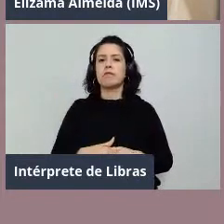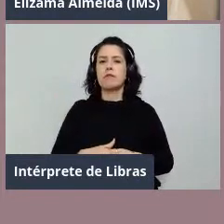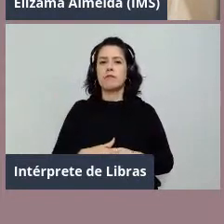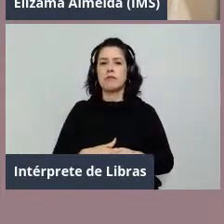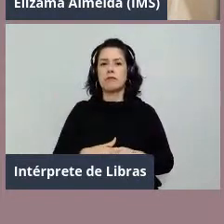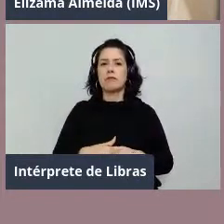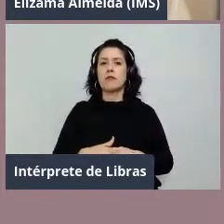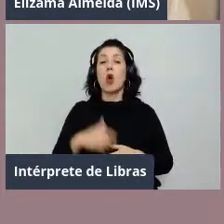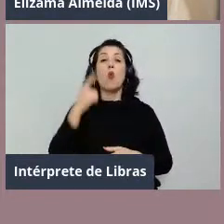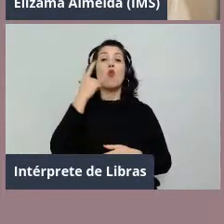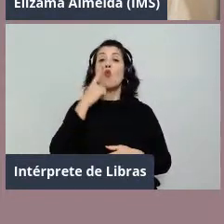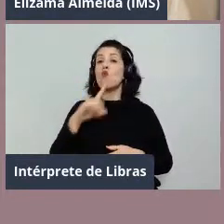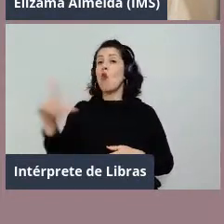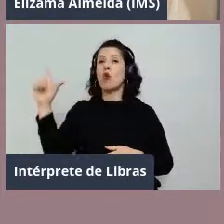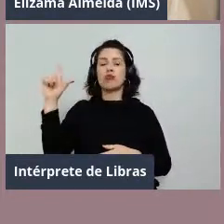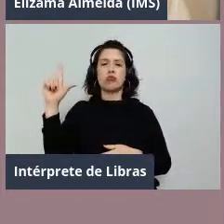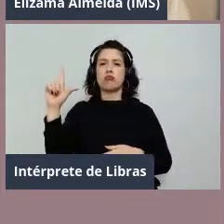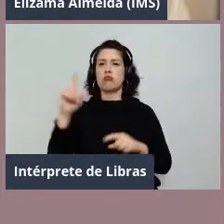Um outro fragmento